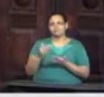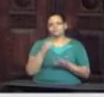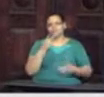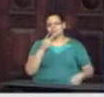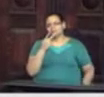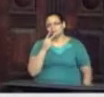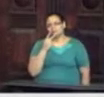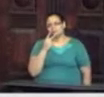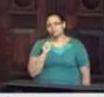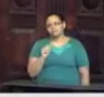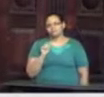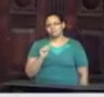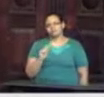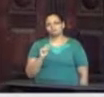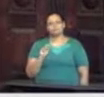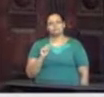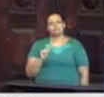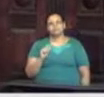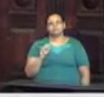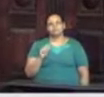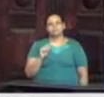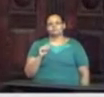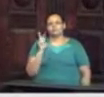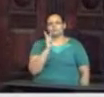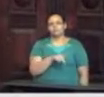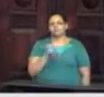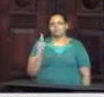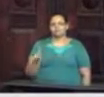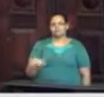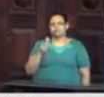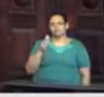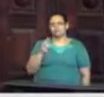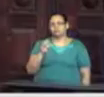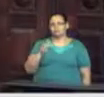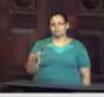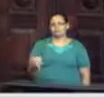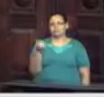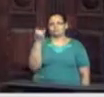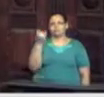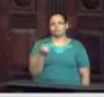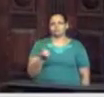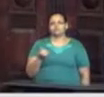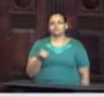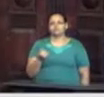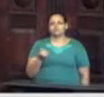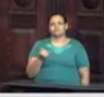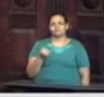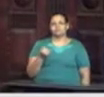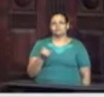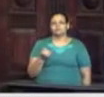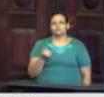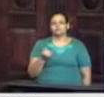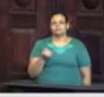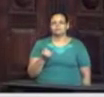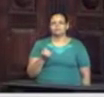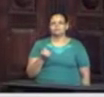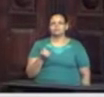seguinte: os professores da UERJ, o pessoal